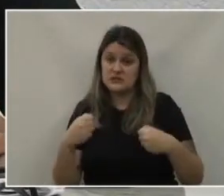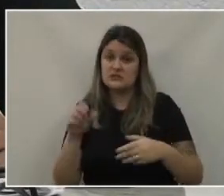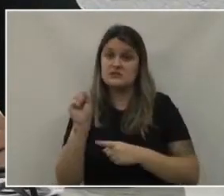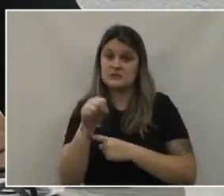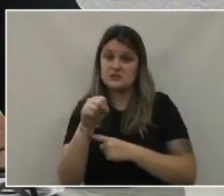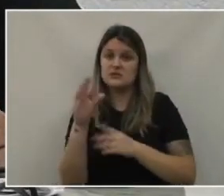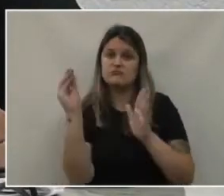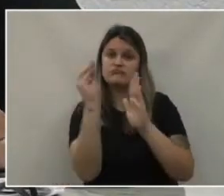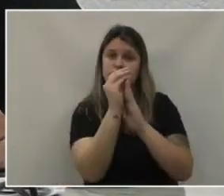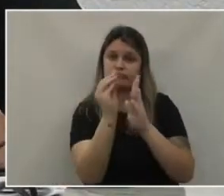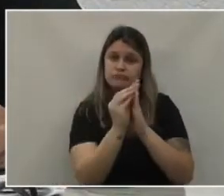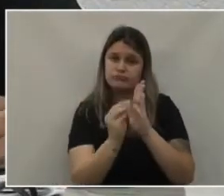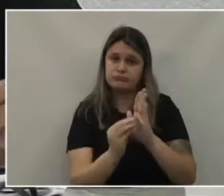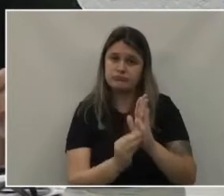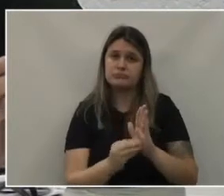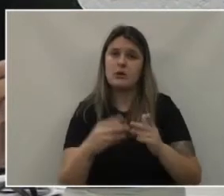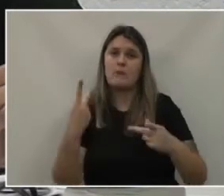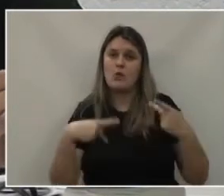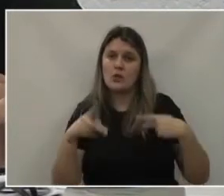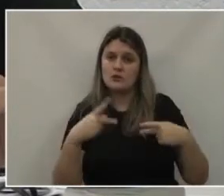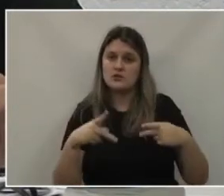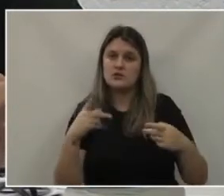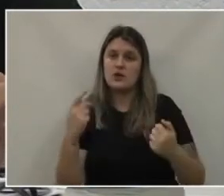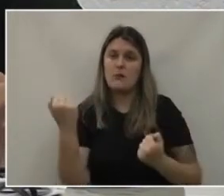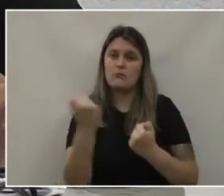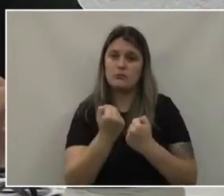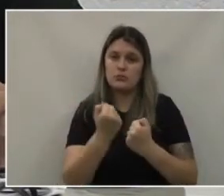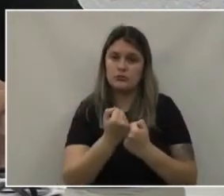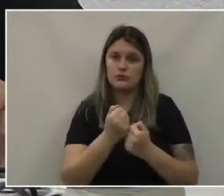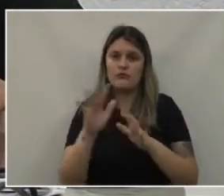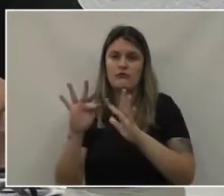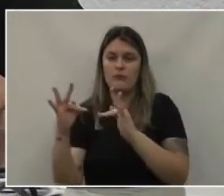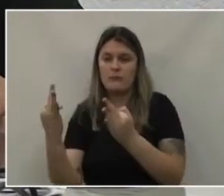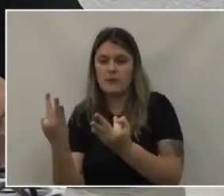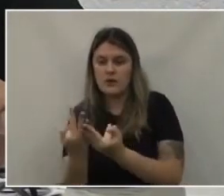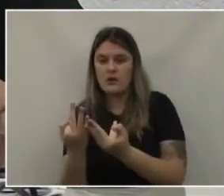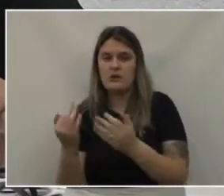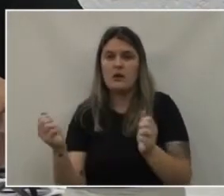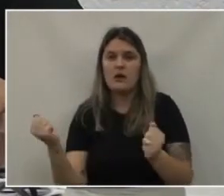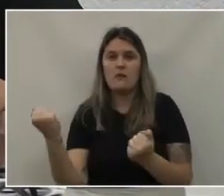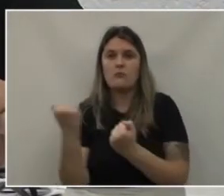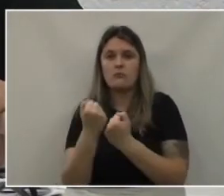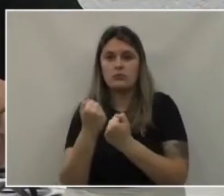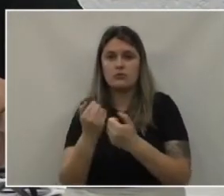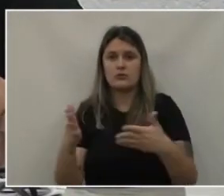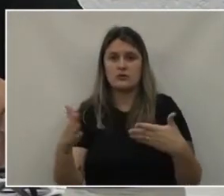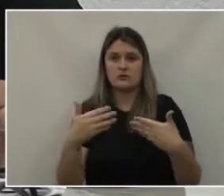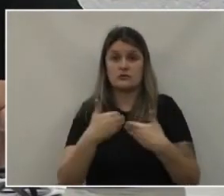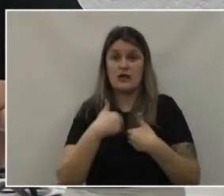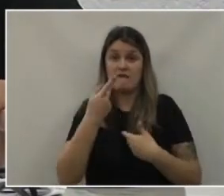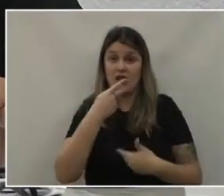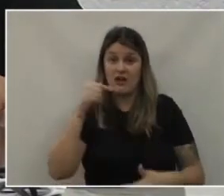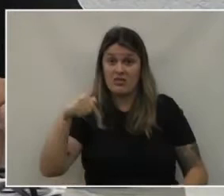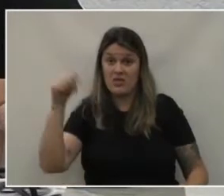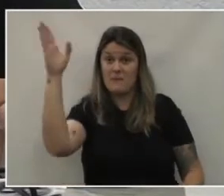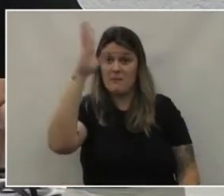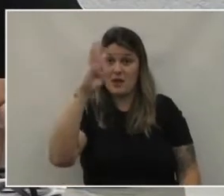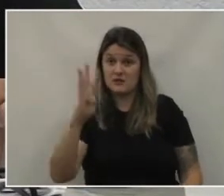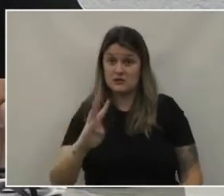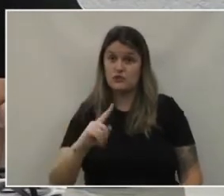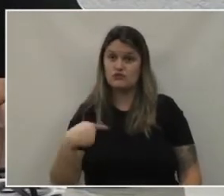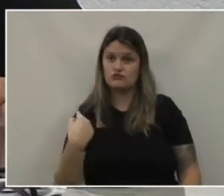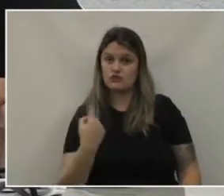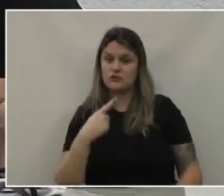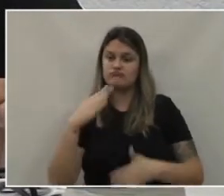inseridas dia após dia, visto que, vamos dizer aqui no Brasil, um grande passo, uma